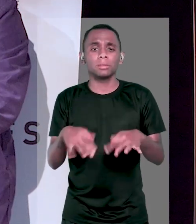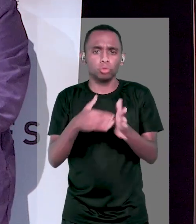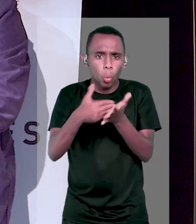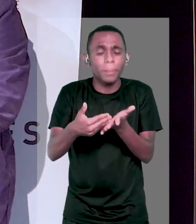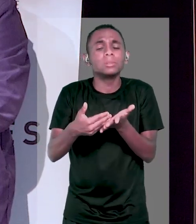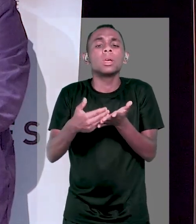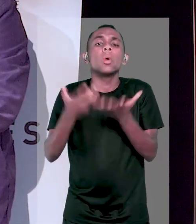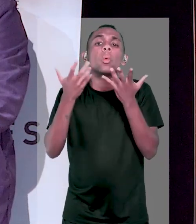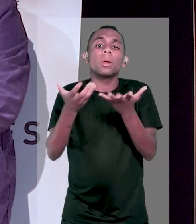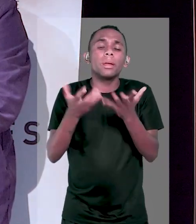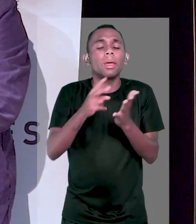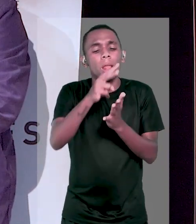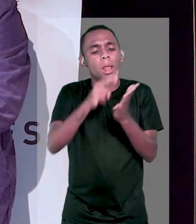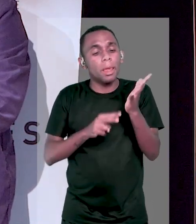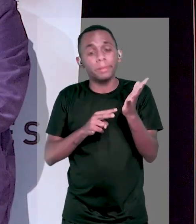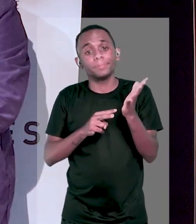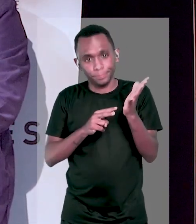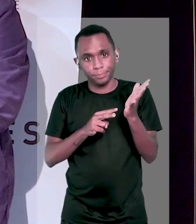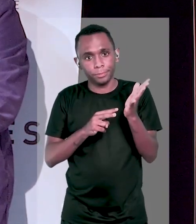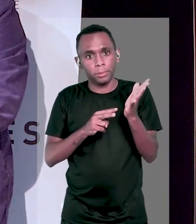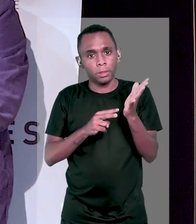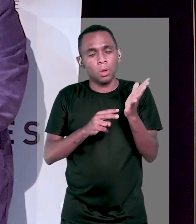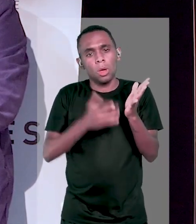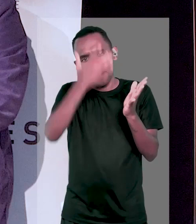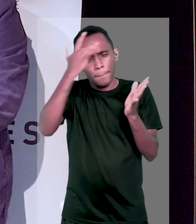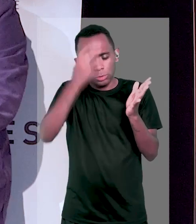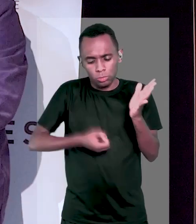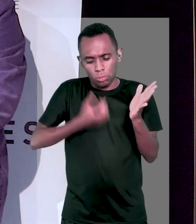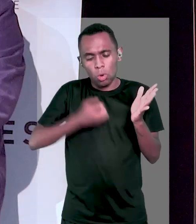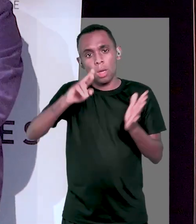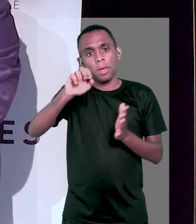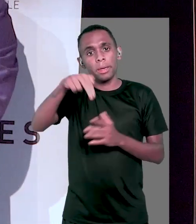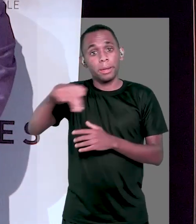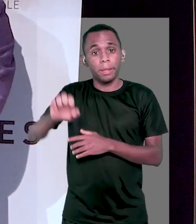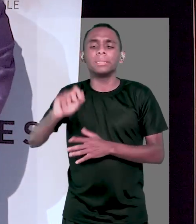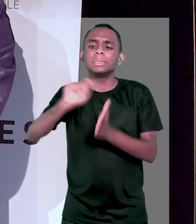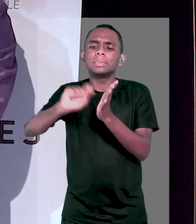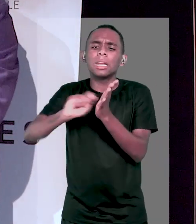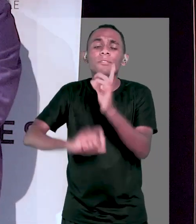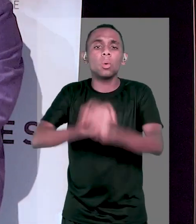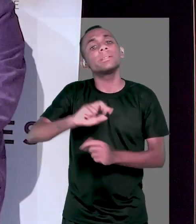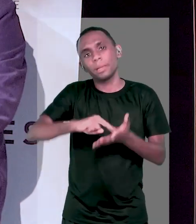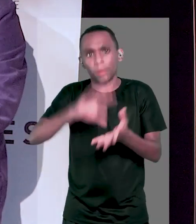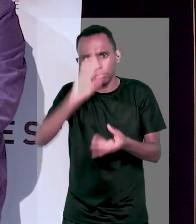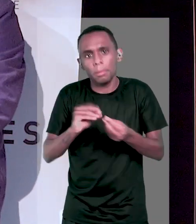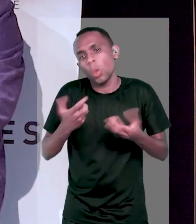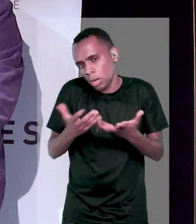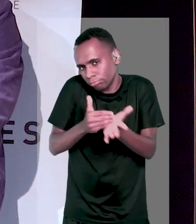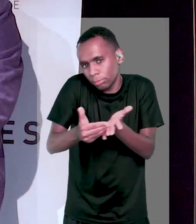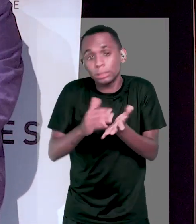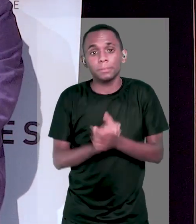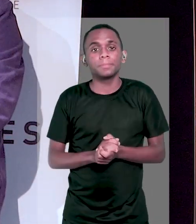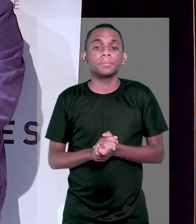Eu acho isso muito bonito, que é isso mesmo, né? Que o pensamento é essa coisa não definida que você tem que